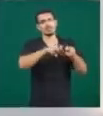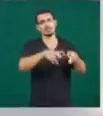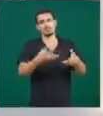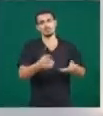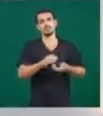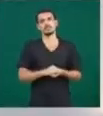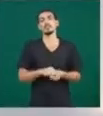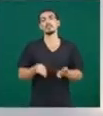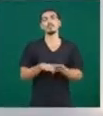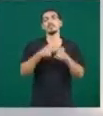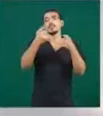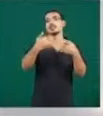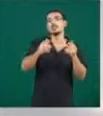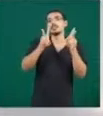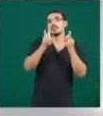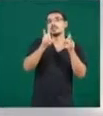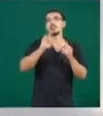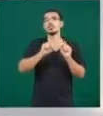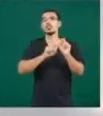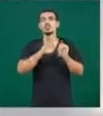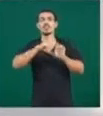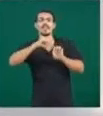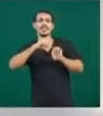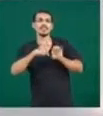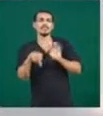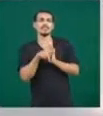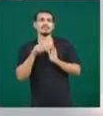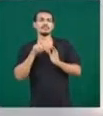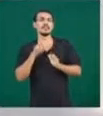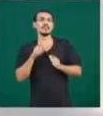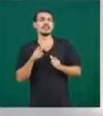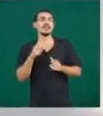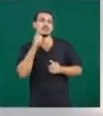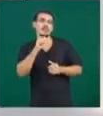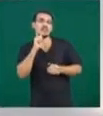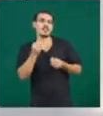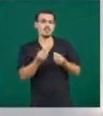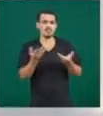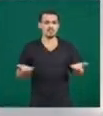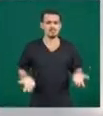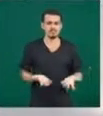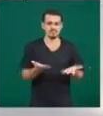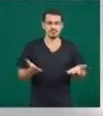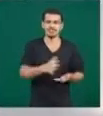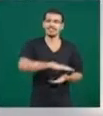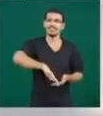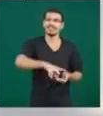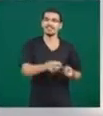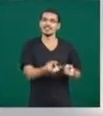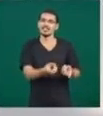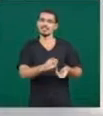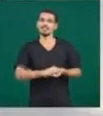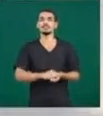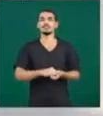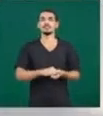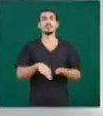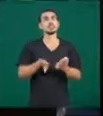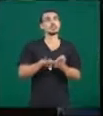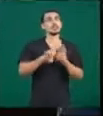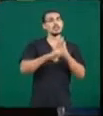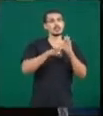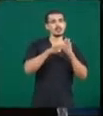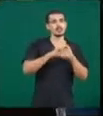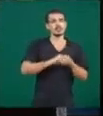Nós vamos falar de empreendedorismo feminino, como promover a mulher em relação ao mercado. Produtores rurais e empresários do